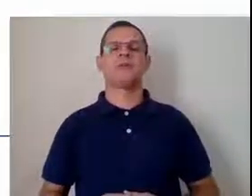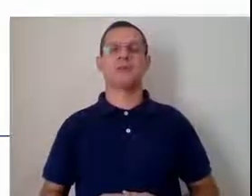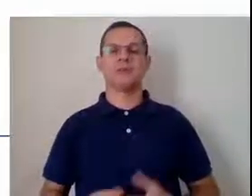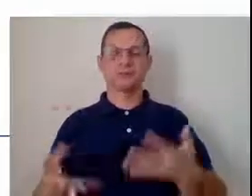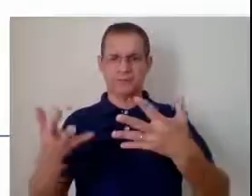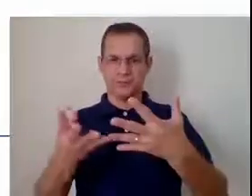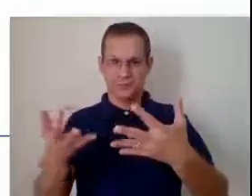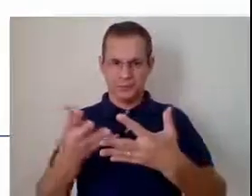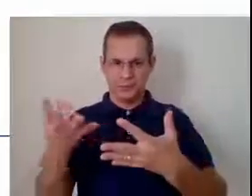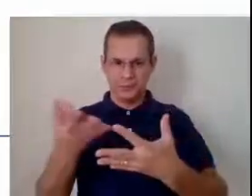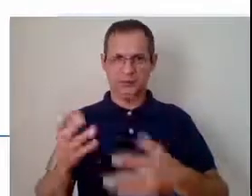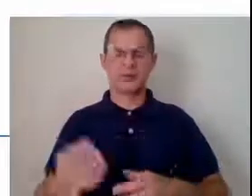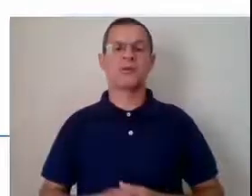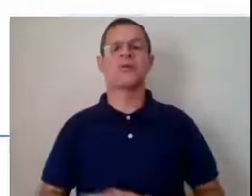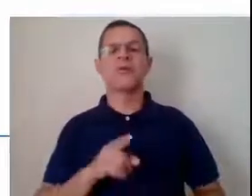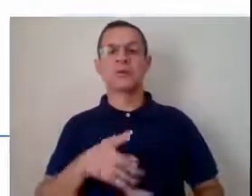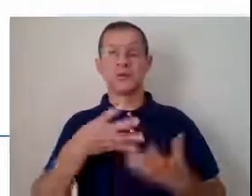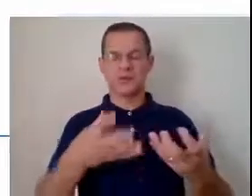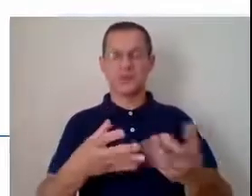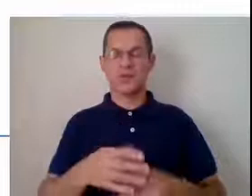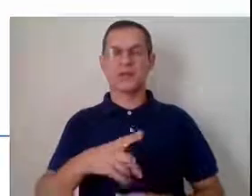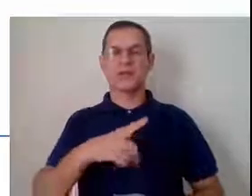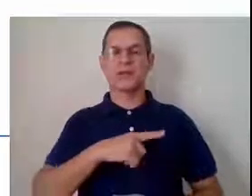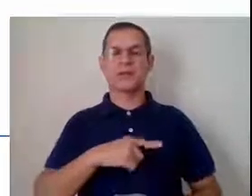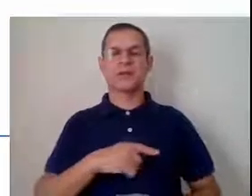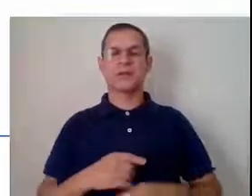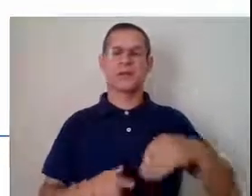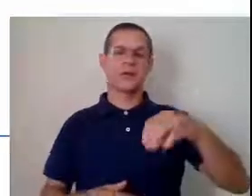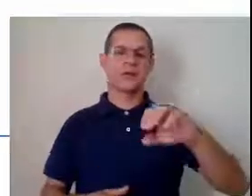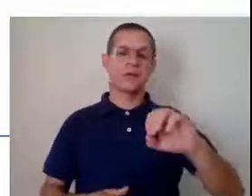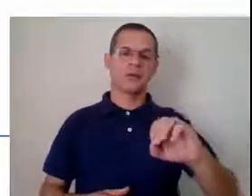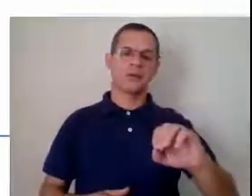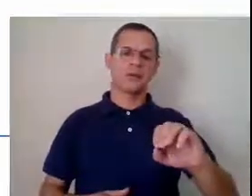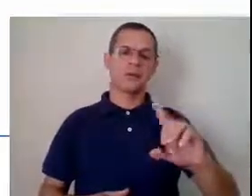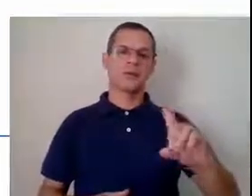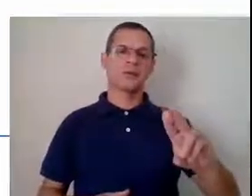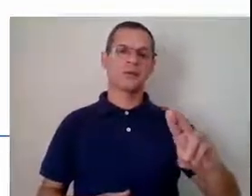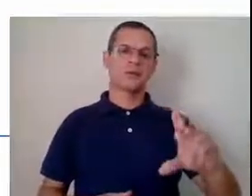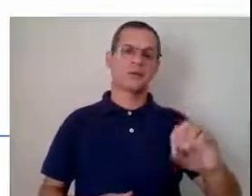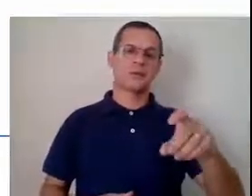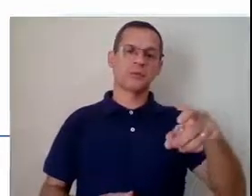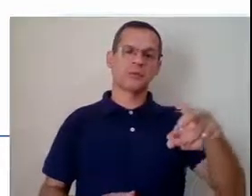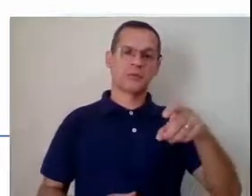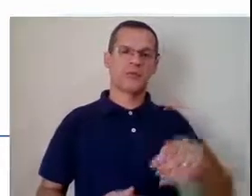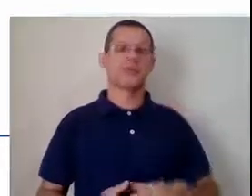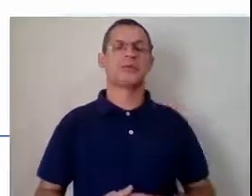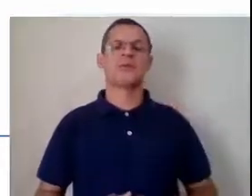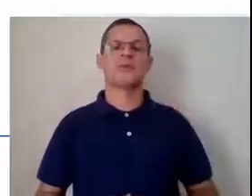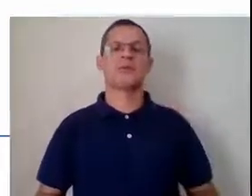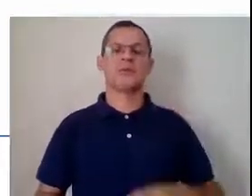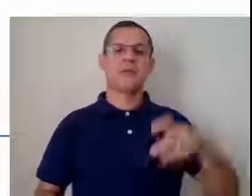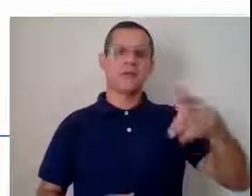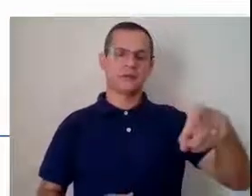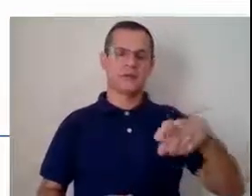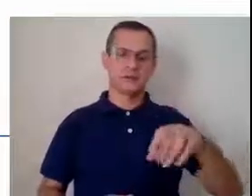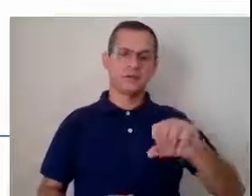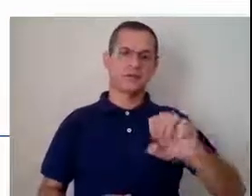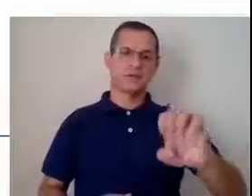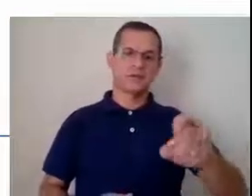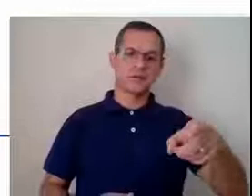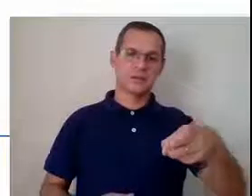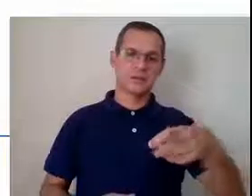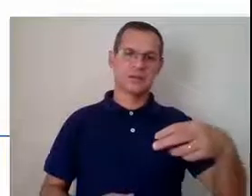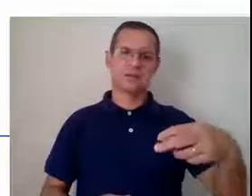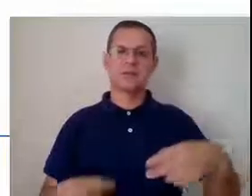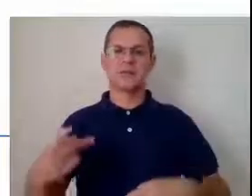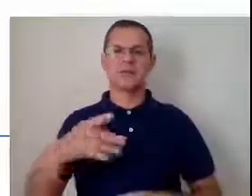entre, né, o que você quer colocar em módulo. Então, o módulo de x é x se x for maior